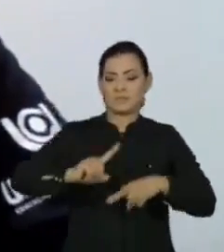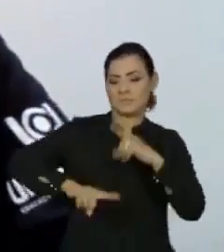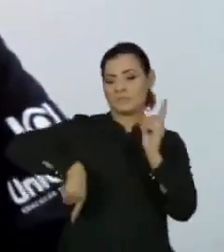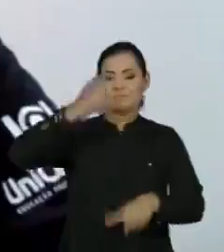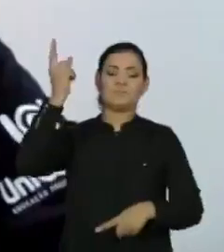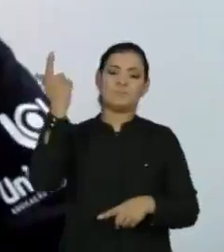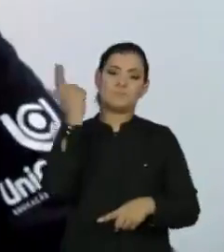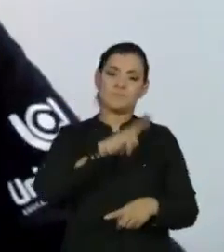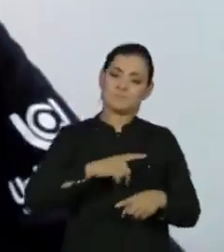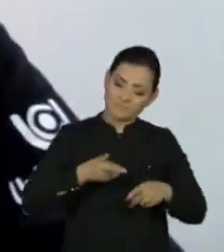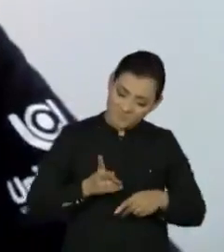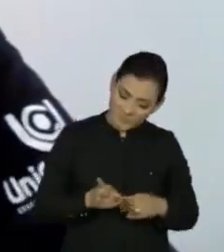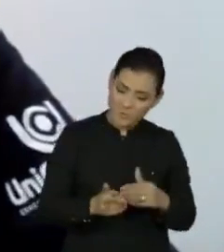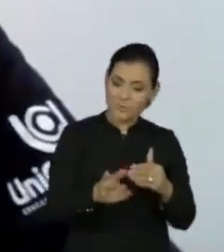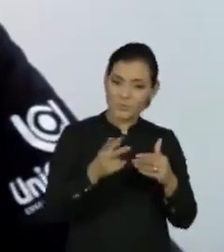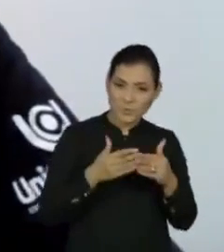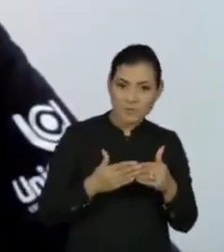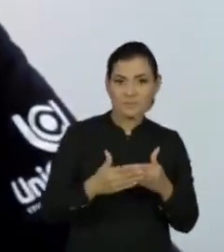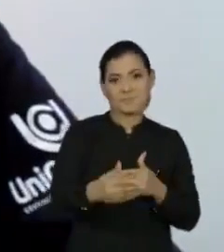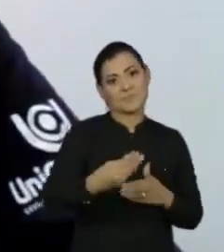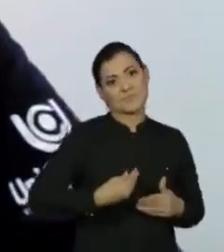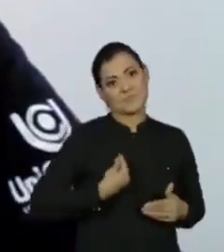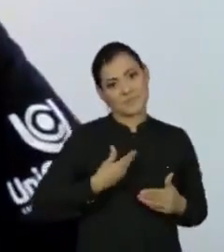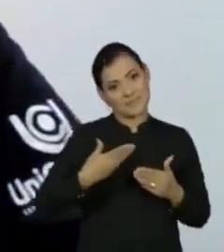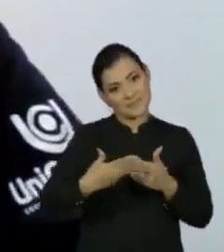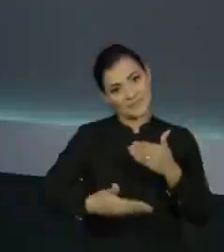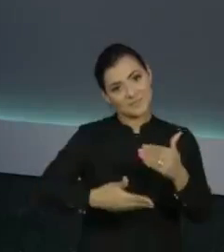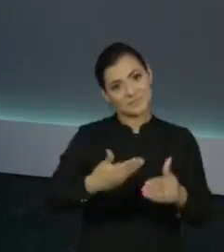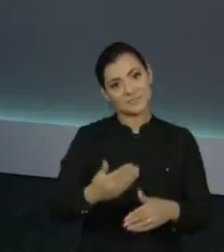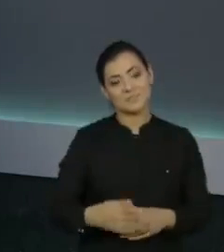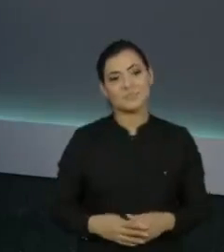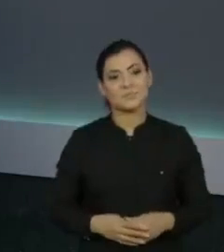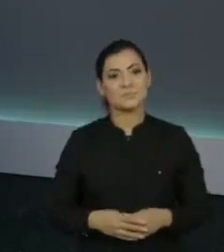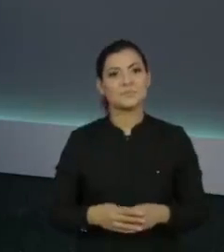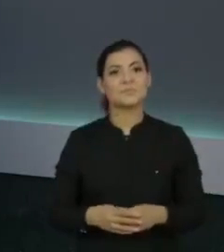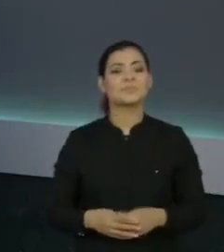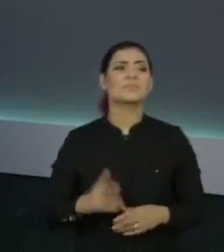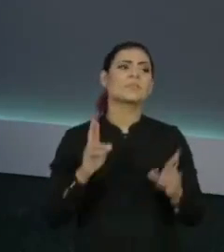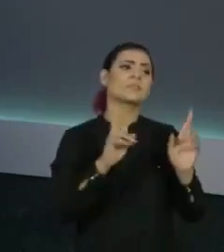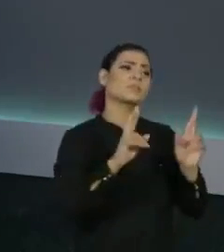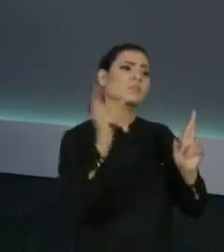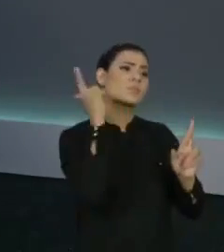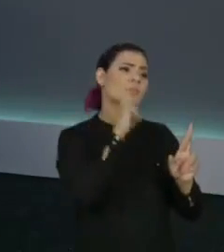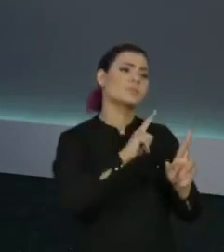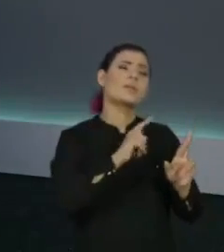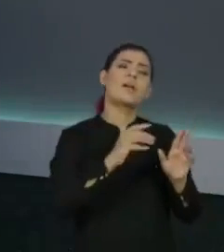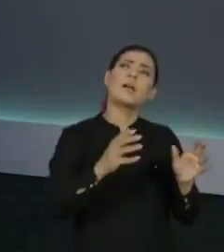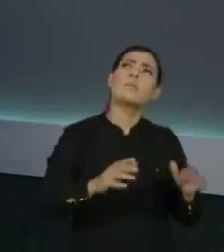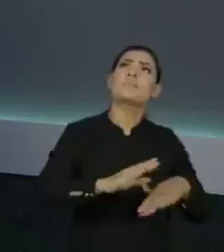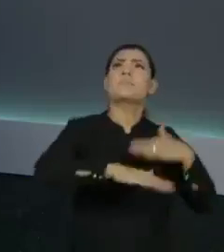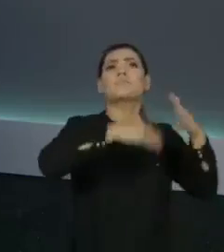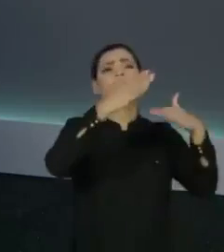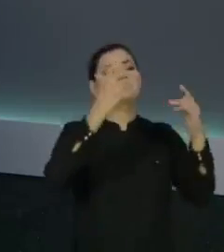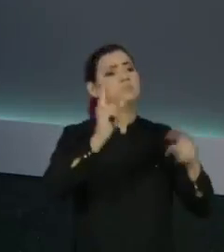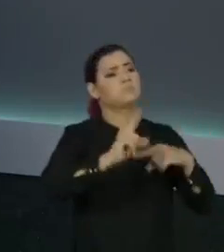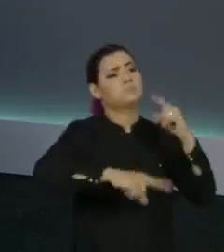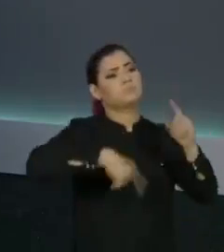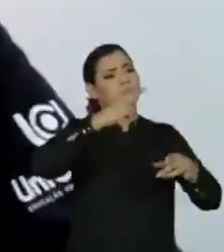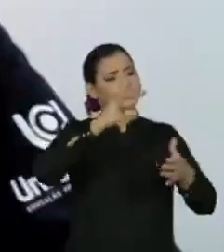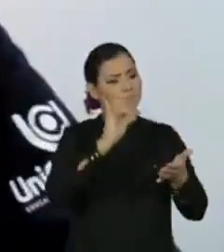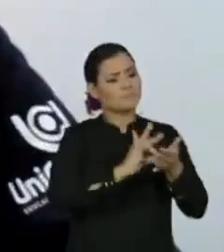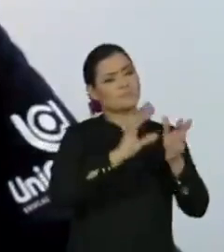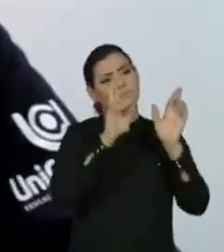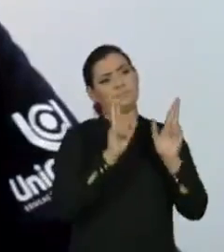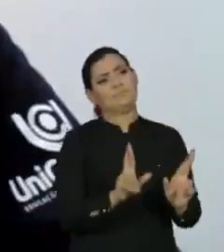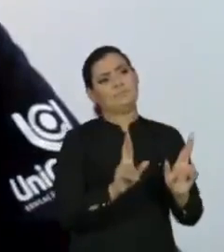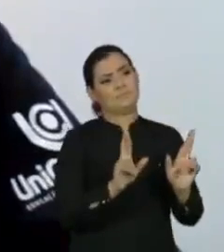outro lado e continuar a nossa caminhada, a nossa missão. Que a gente consiga trilhar um cenário de evolução efetiva,